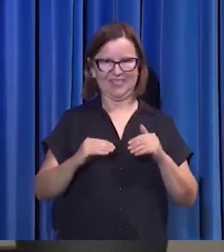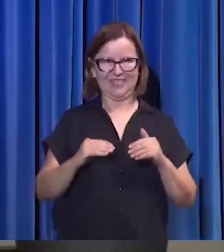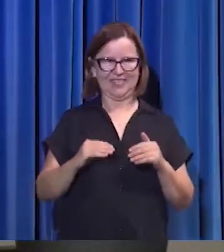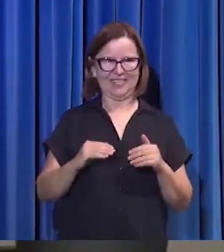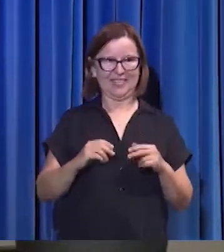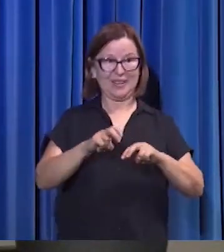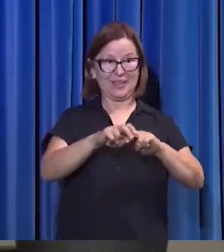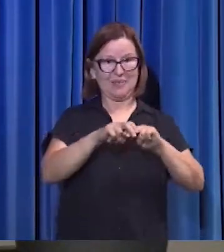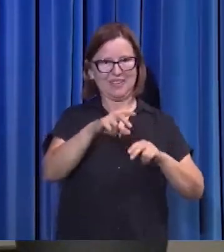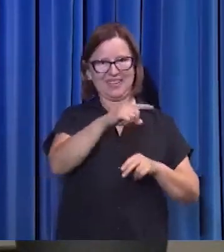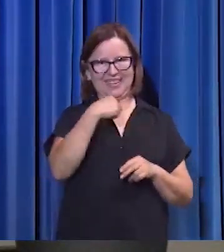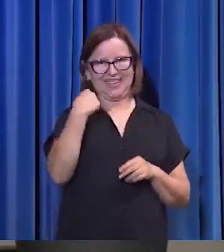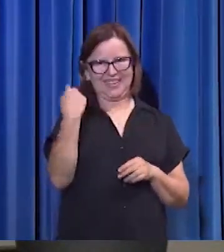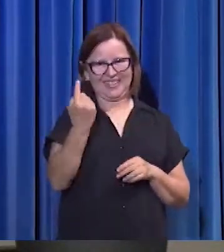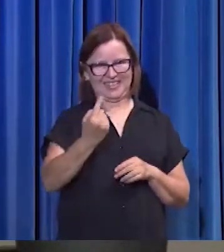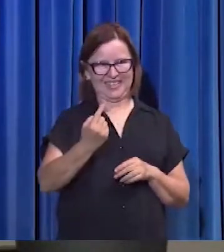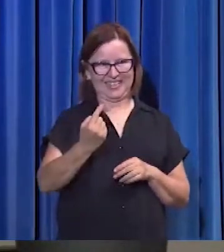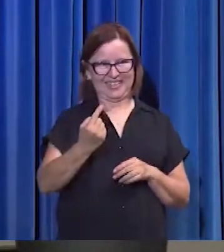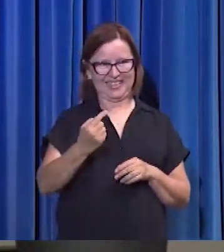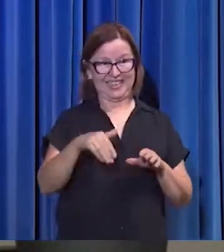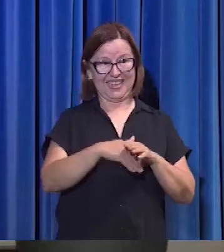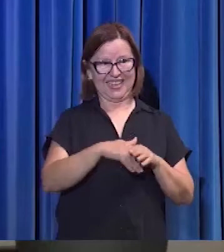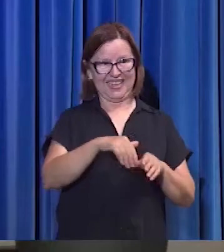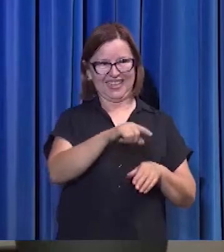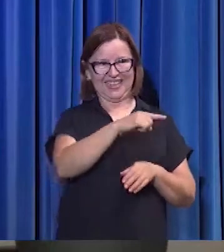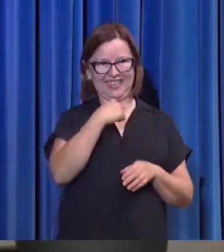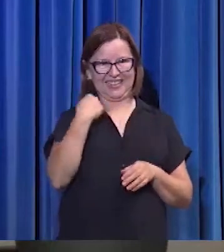por nós e em nós.